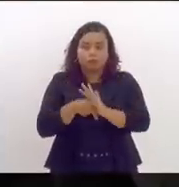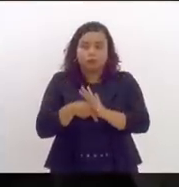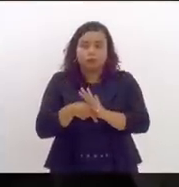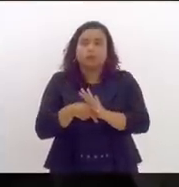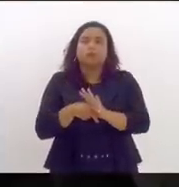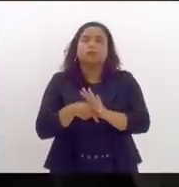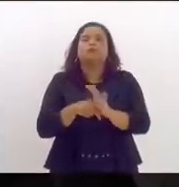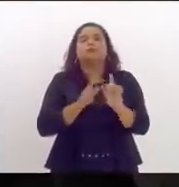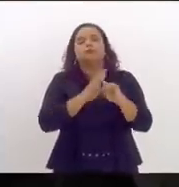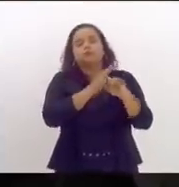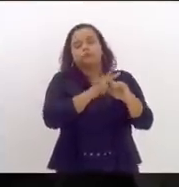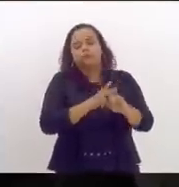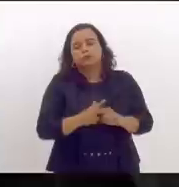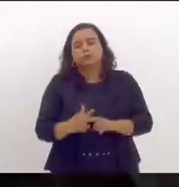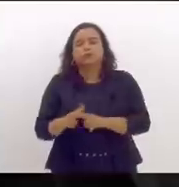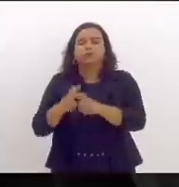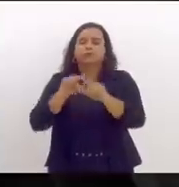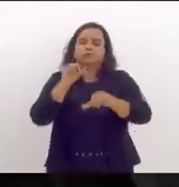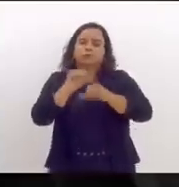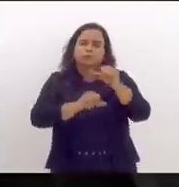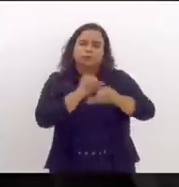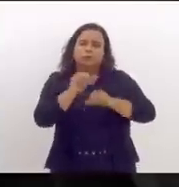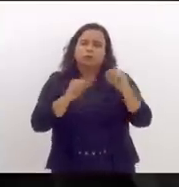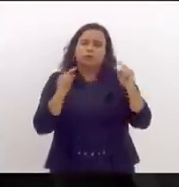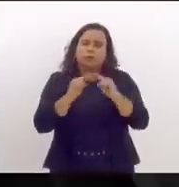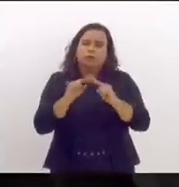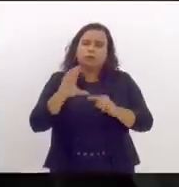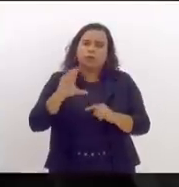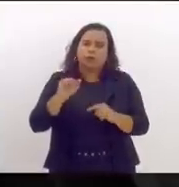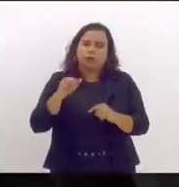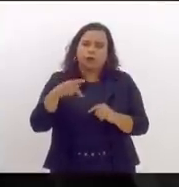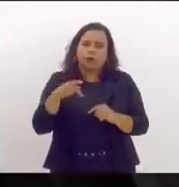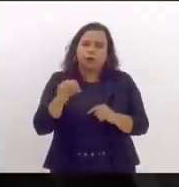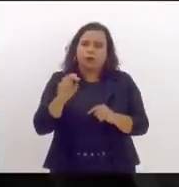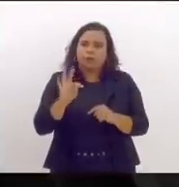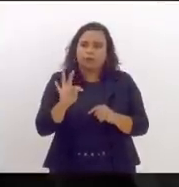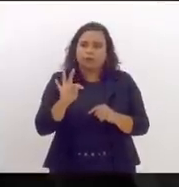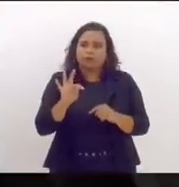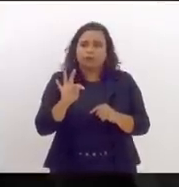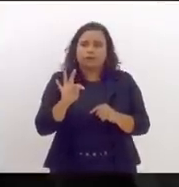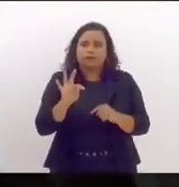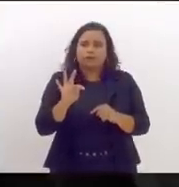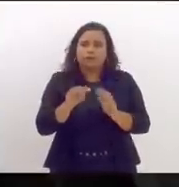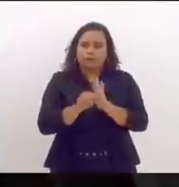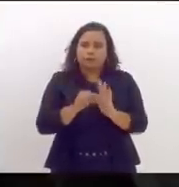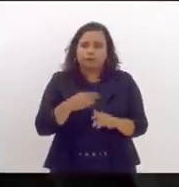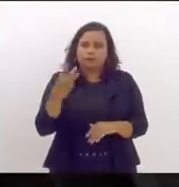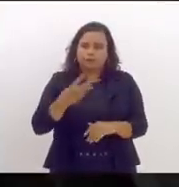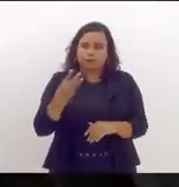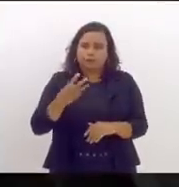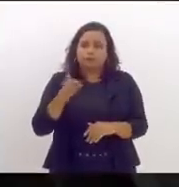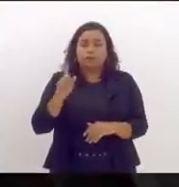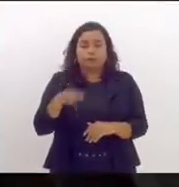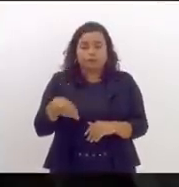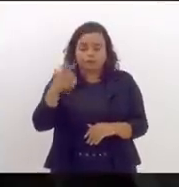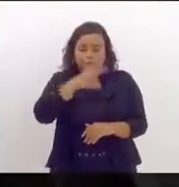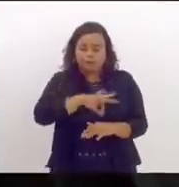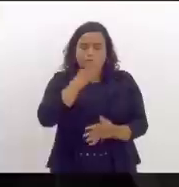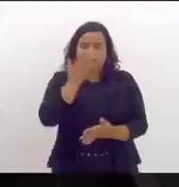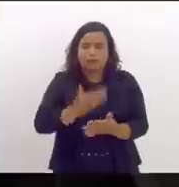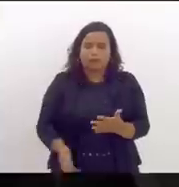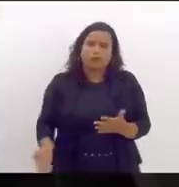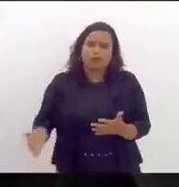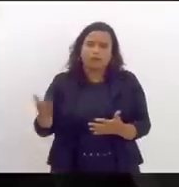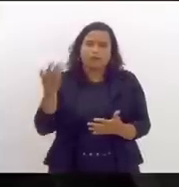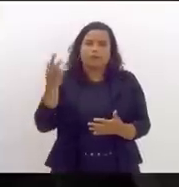a recomposição de que trata o caput do parágrafo terceiro que é a perdas salarial do